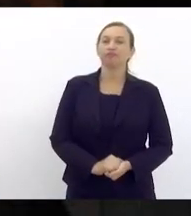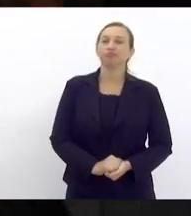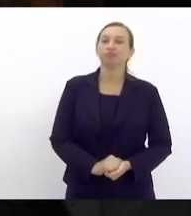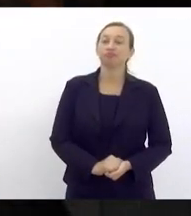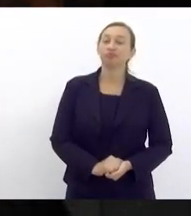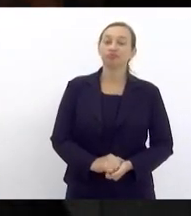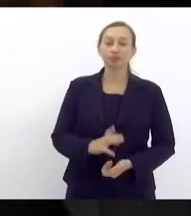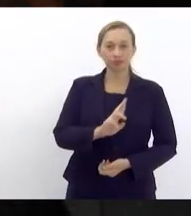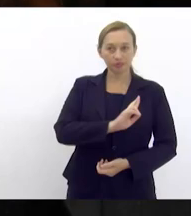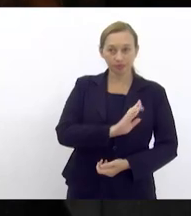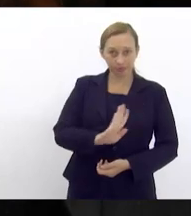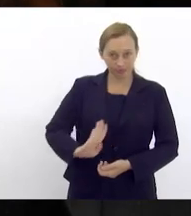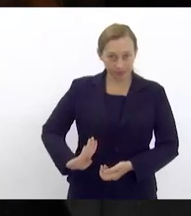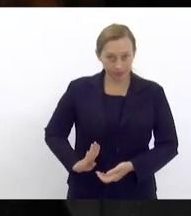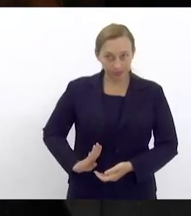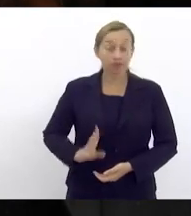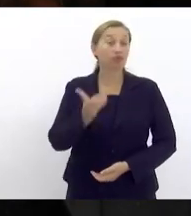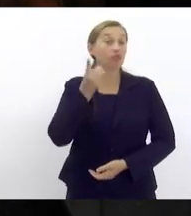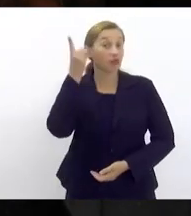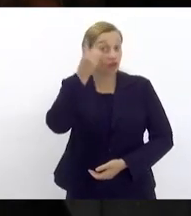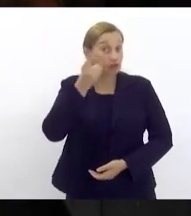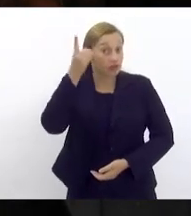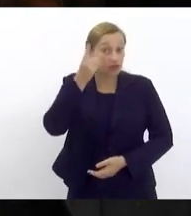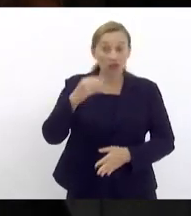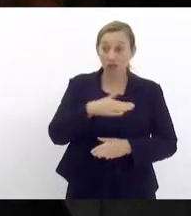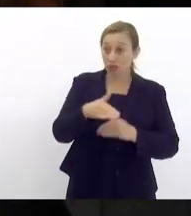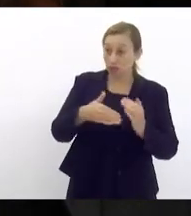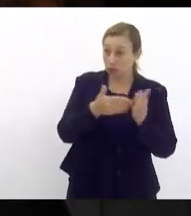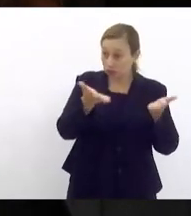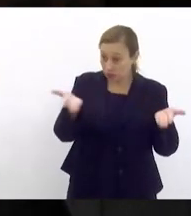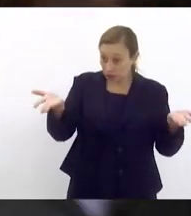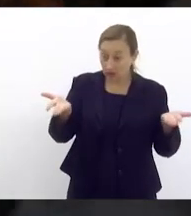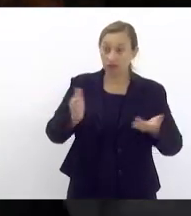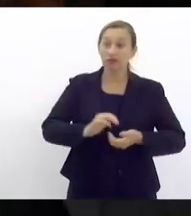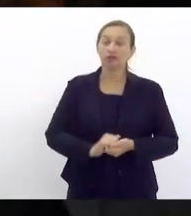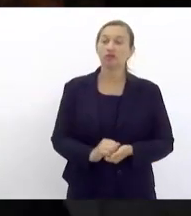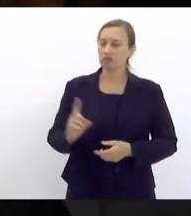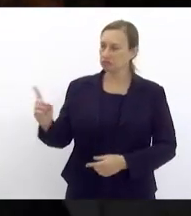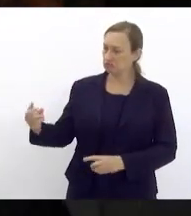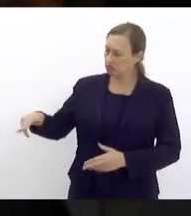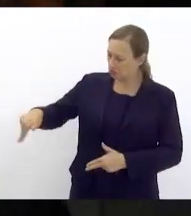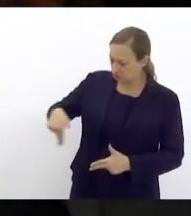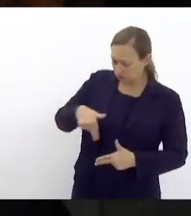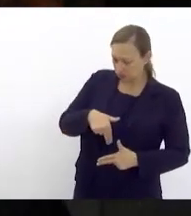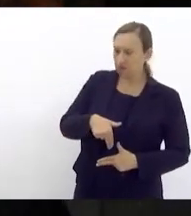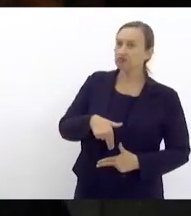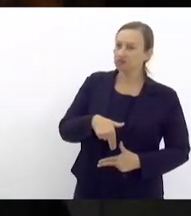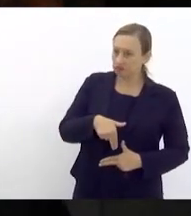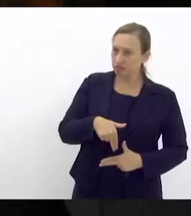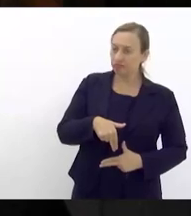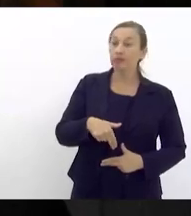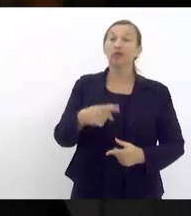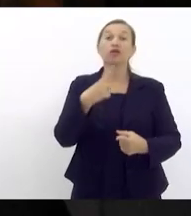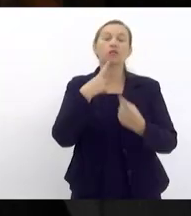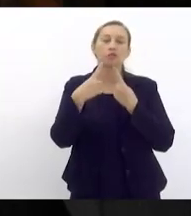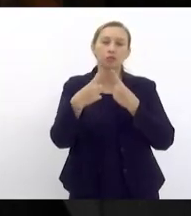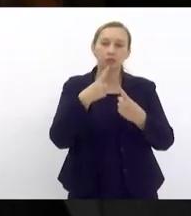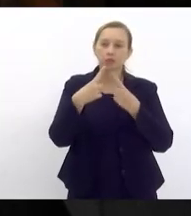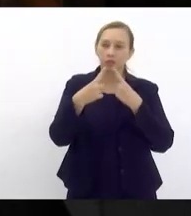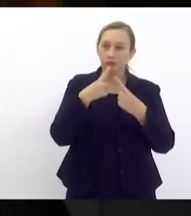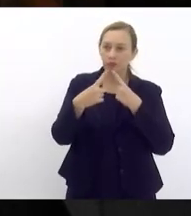Rodrigo Bacelar deputadas deputados vem aqui a Tribuna para discutir